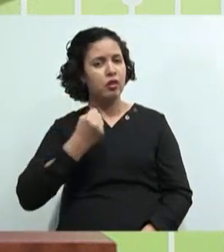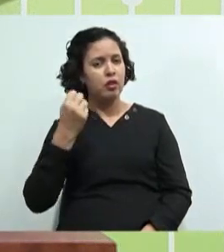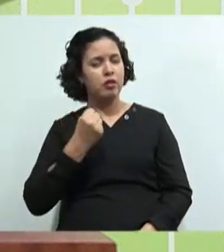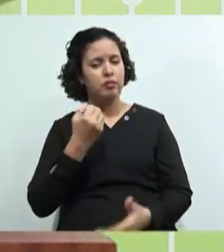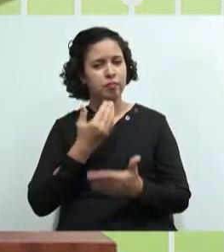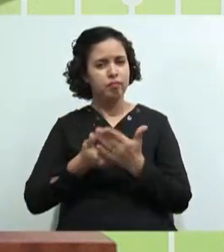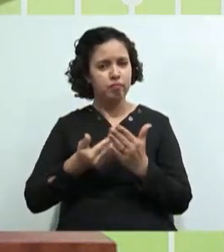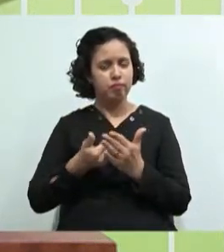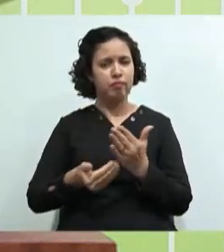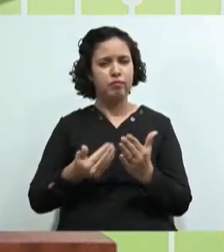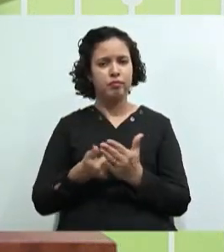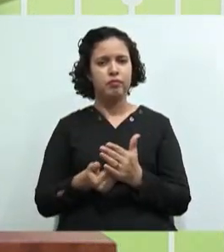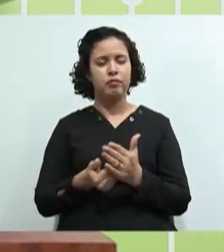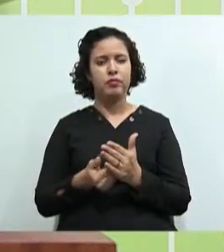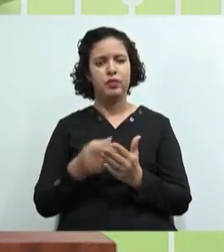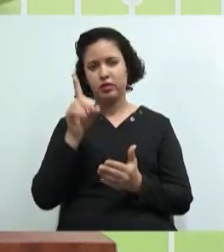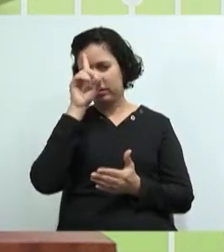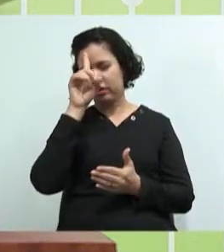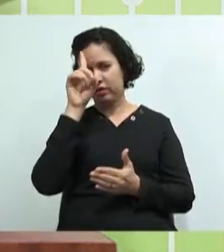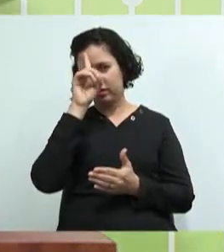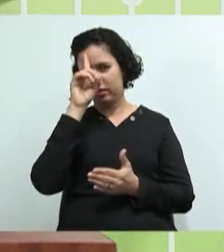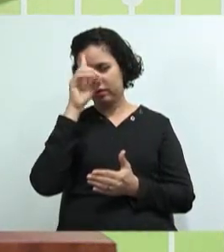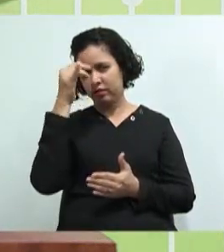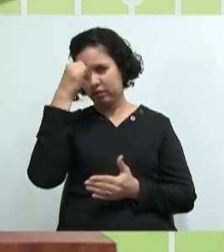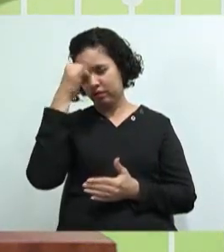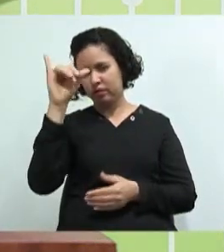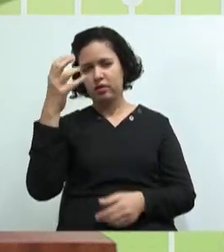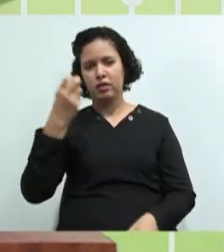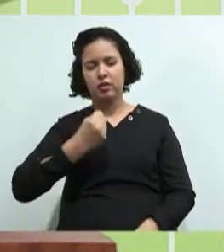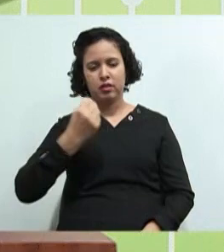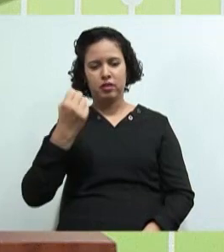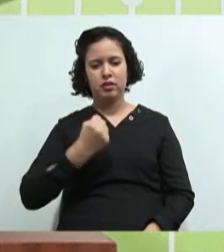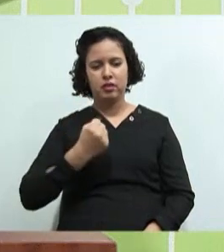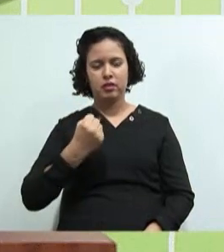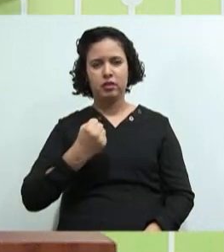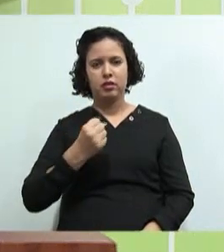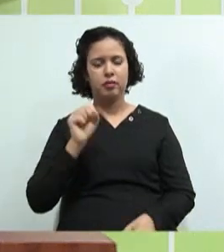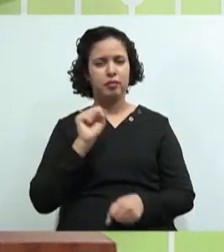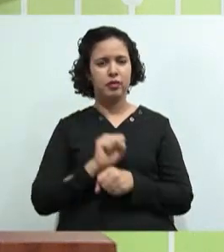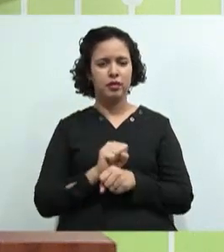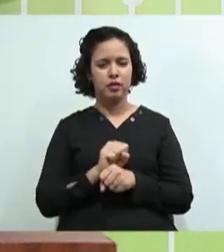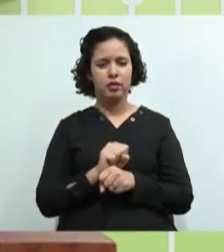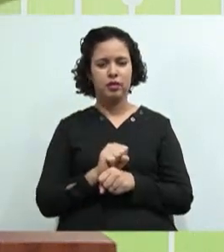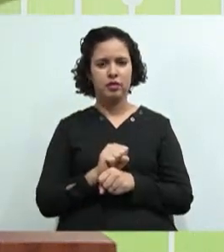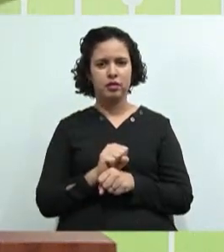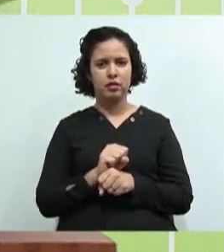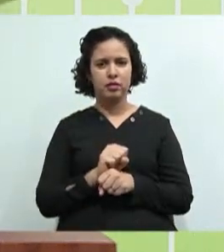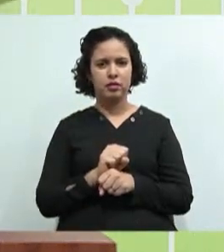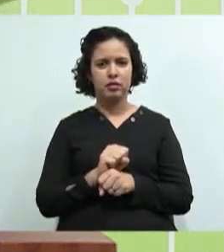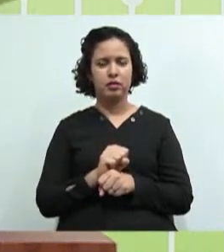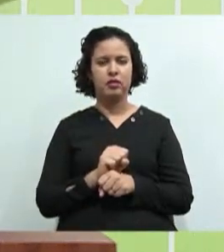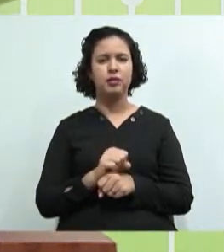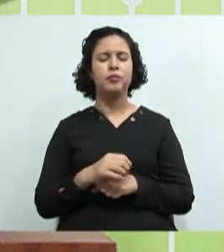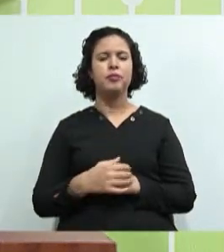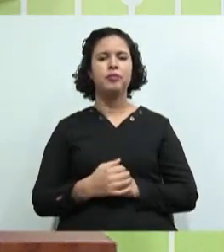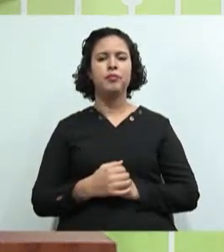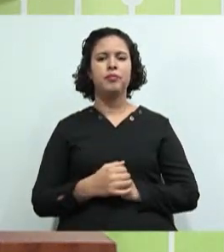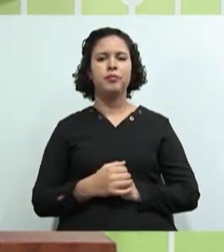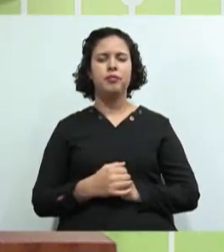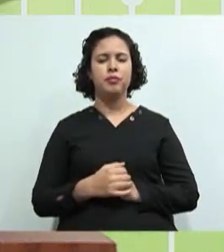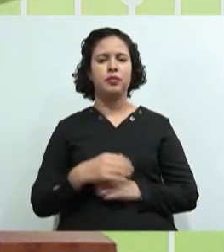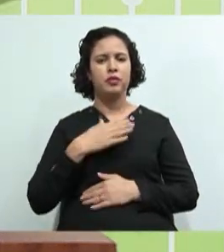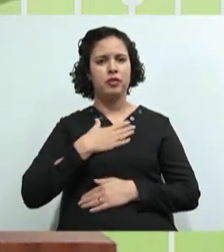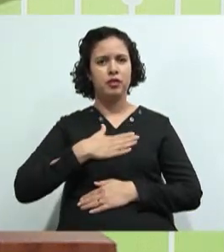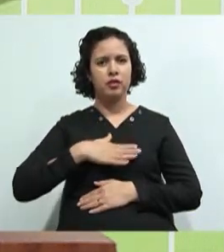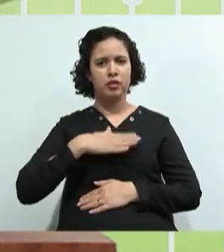vai ter dia que vão ter que beber menos leite aí, não é verdade? Não dá para beber 1 litro, não. Para de dar um Nescau para essa criança aí, né, professor?